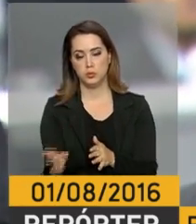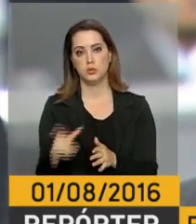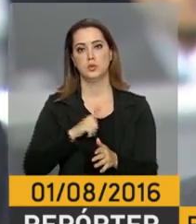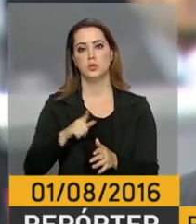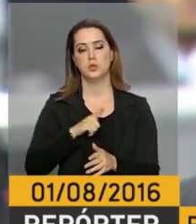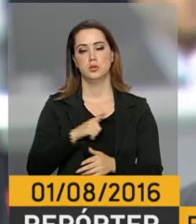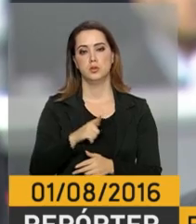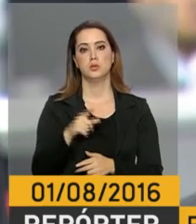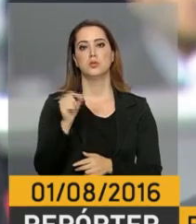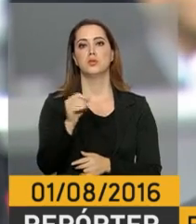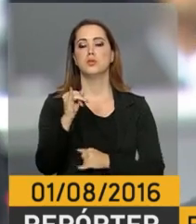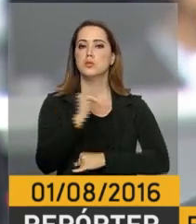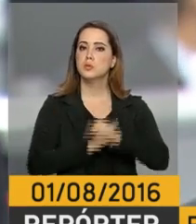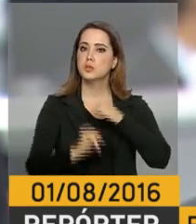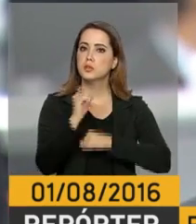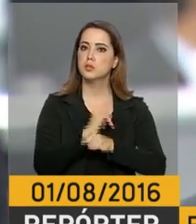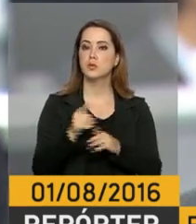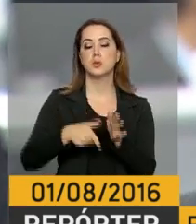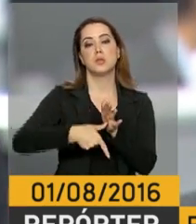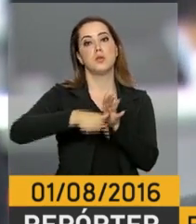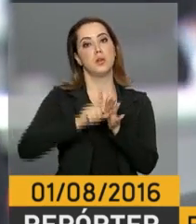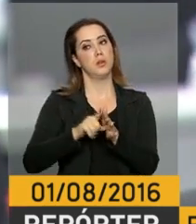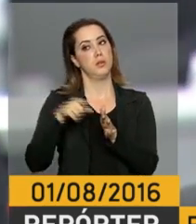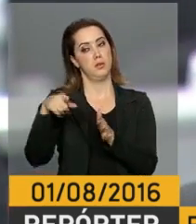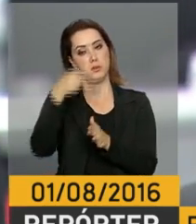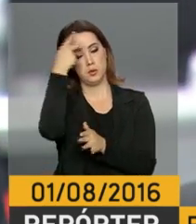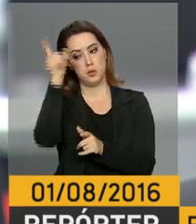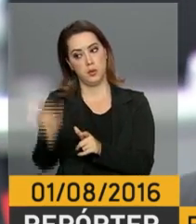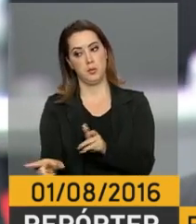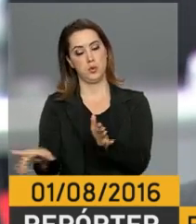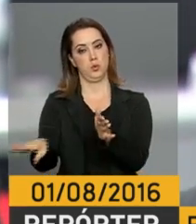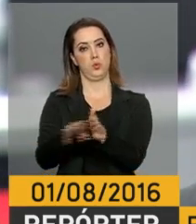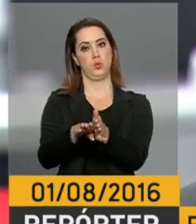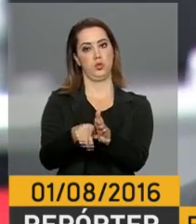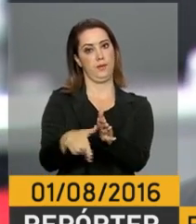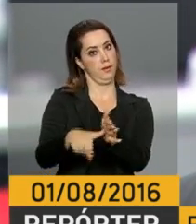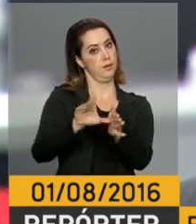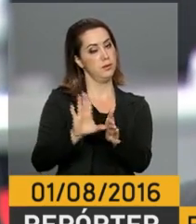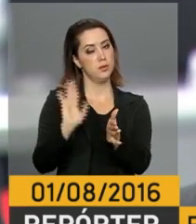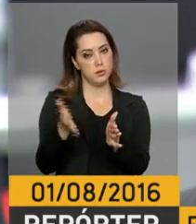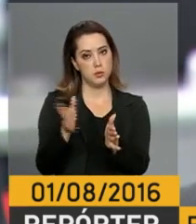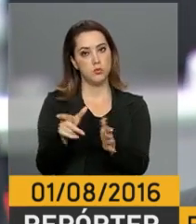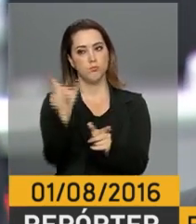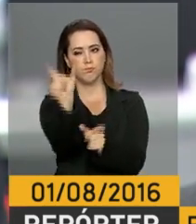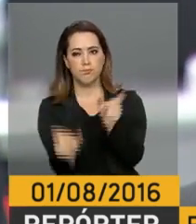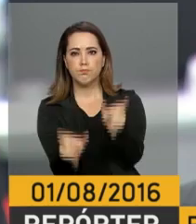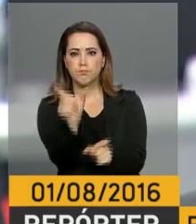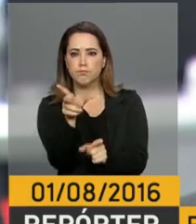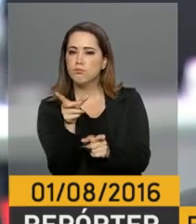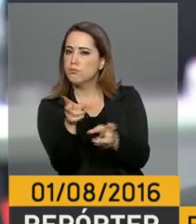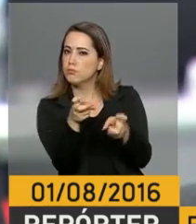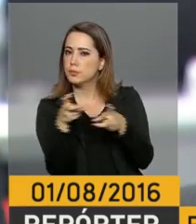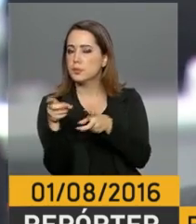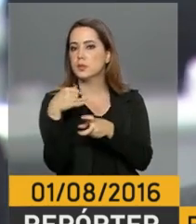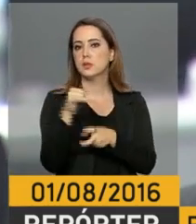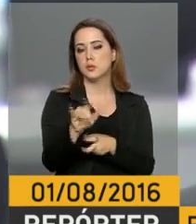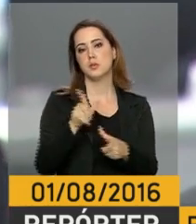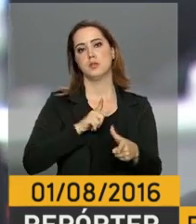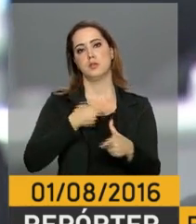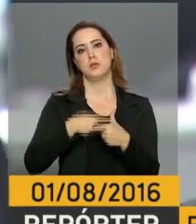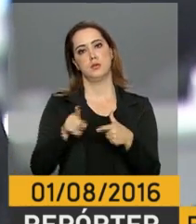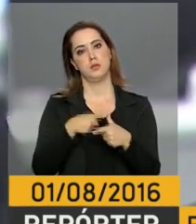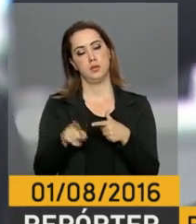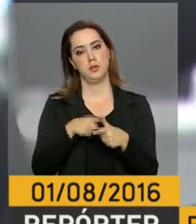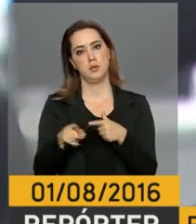essa informação antes dessas pessoas chegarem ao Brasil para que possamos checar se há algum problema em qualquer desses